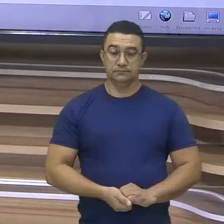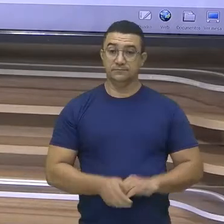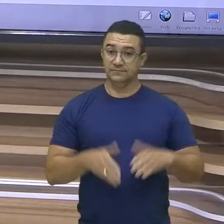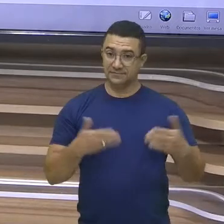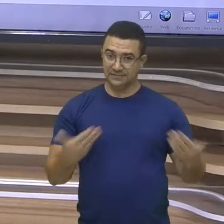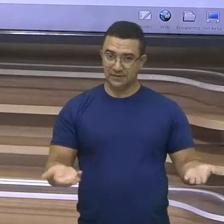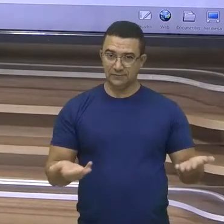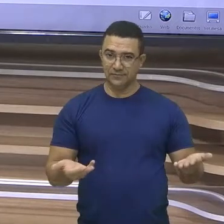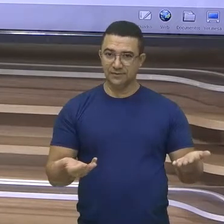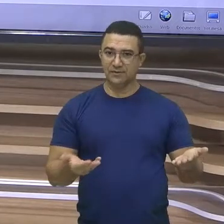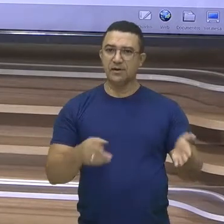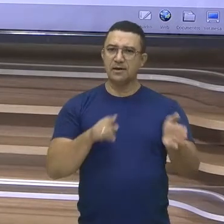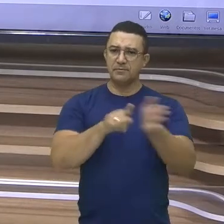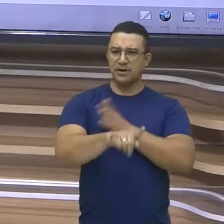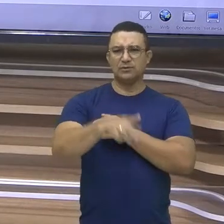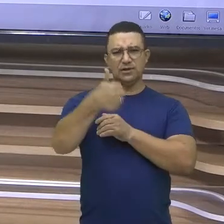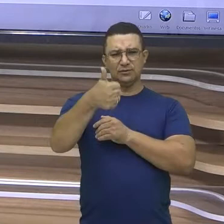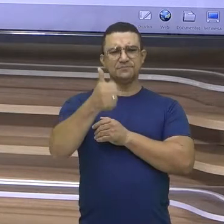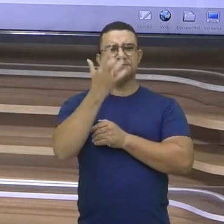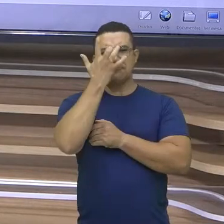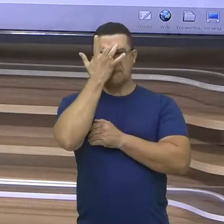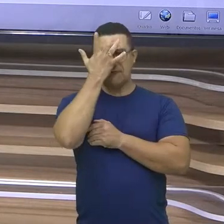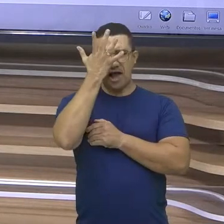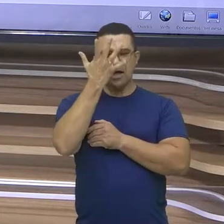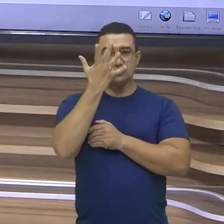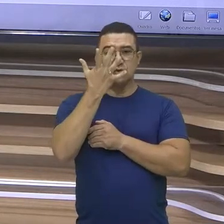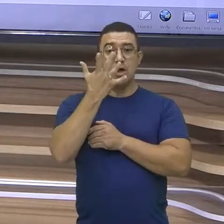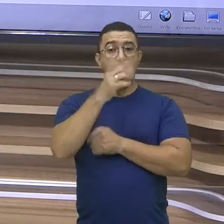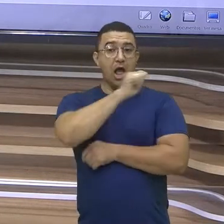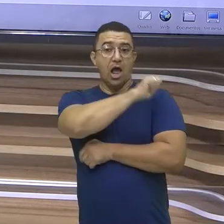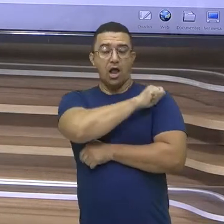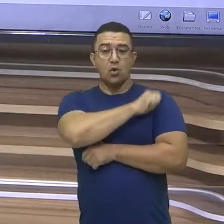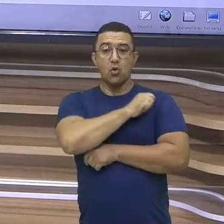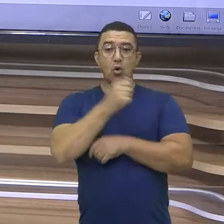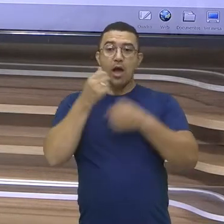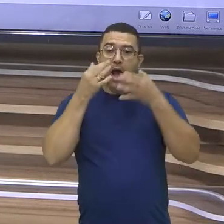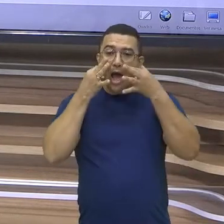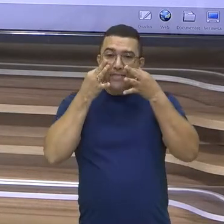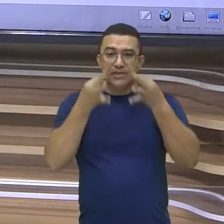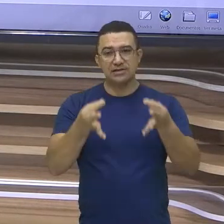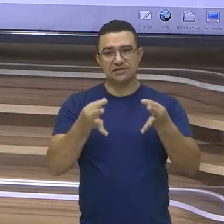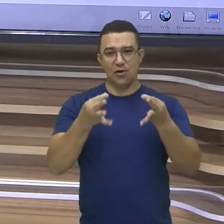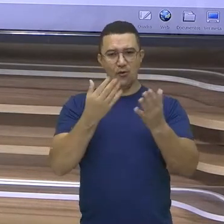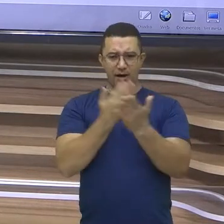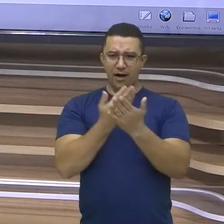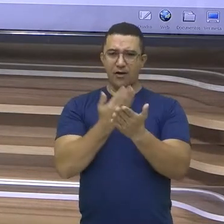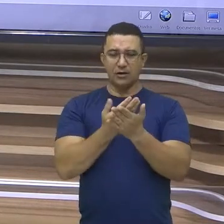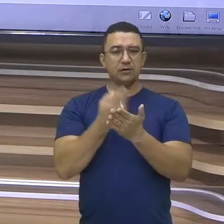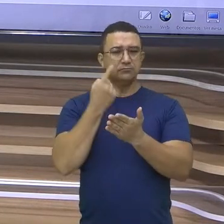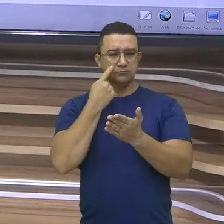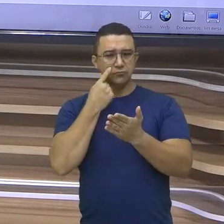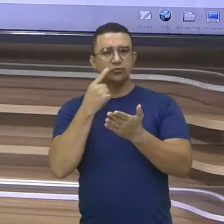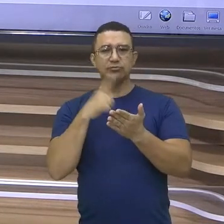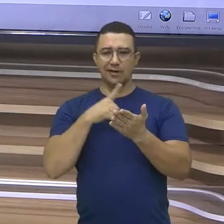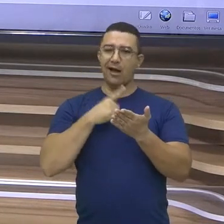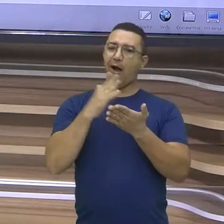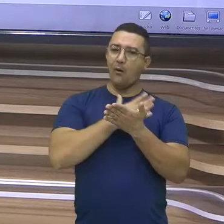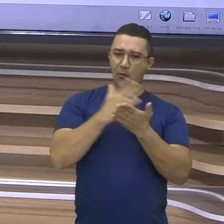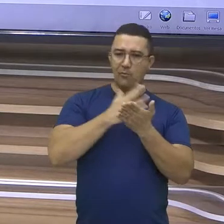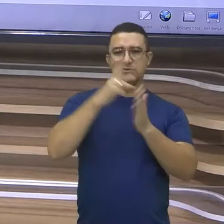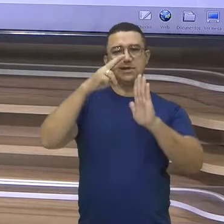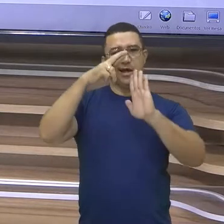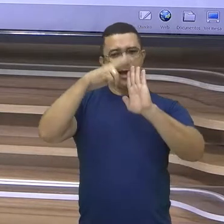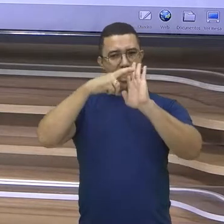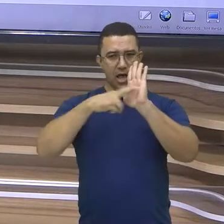Então, gente, essa questão estava bastante fácil, né? Para quem prestou atenção na aula anterior, né, percebeu aí que nós temos algumas situações de uso bem